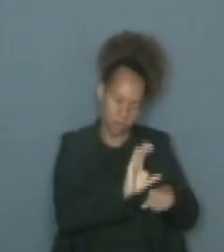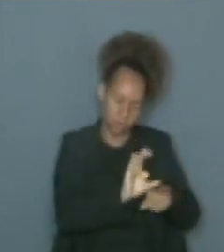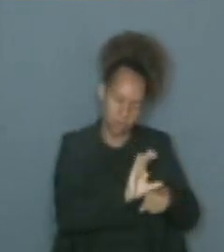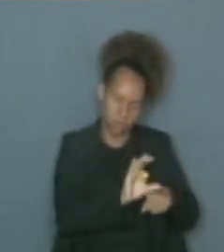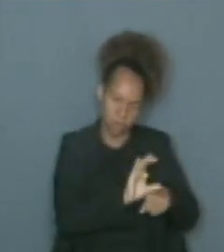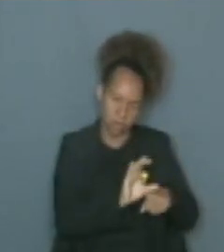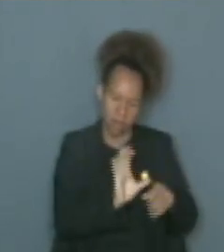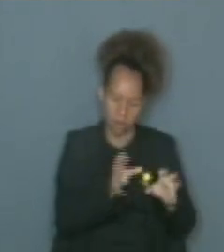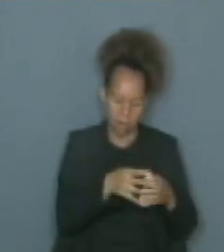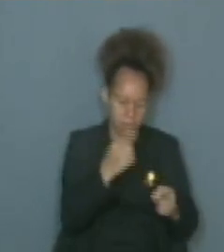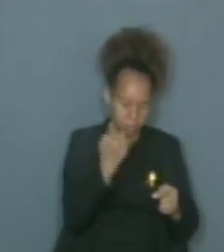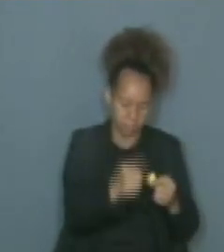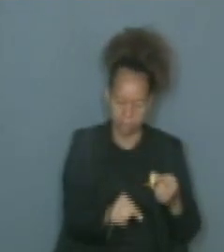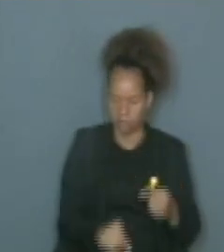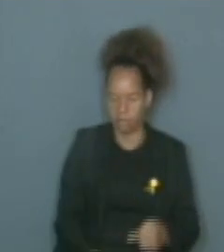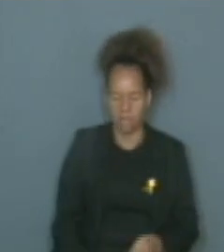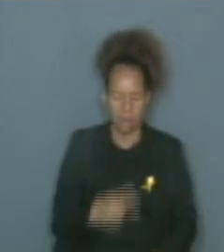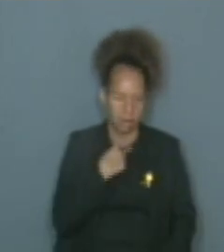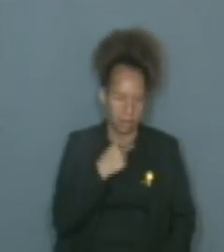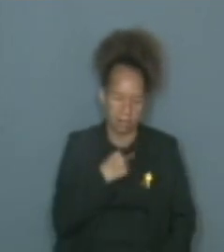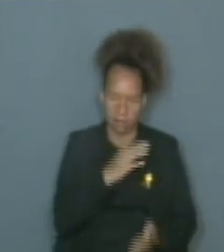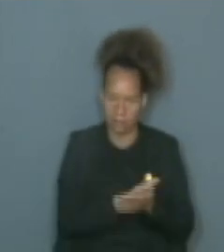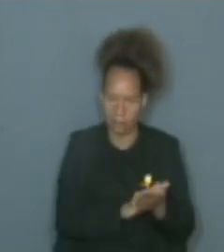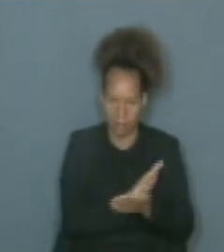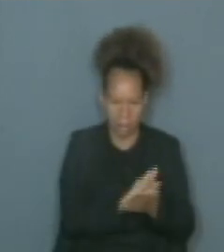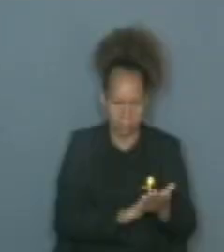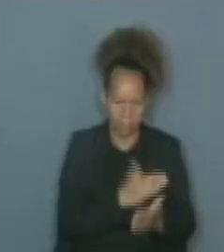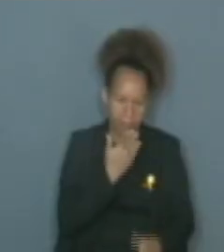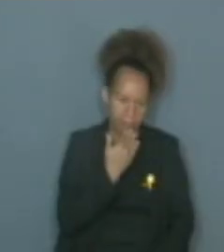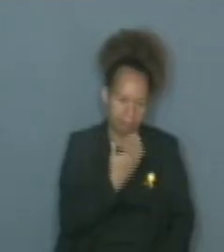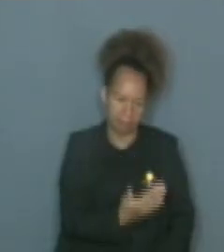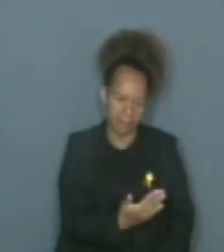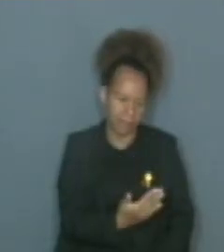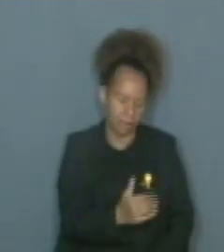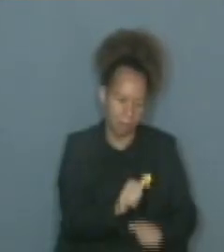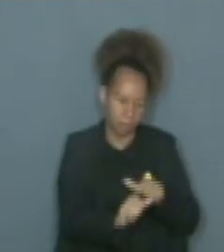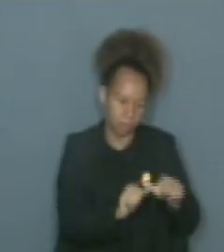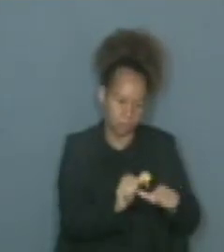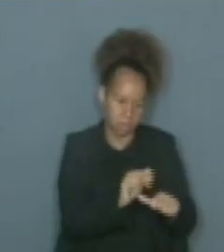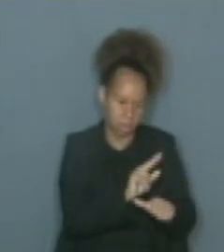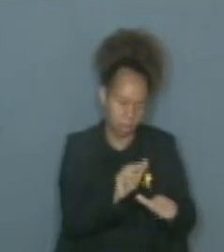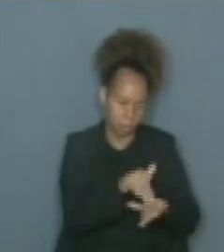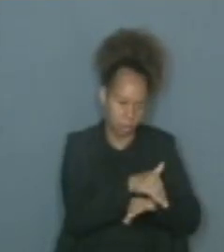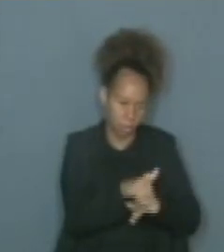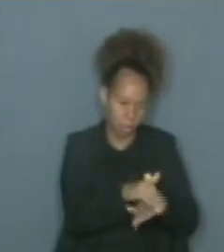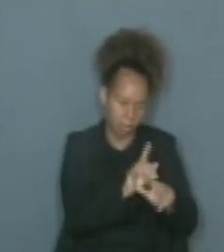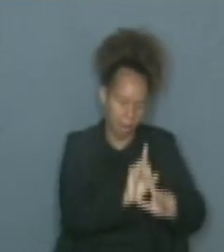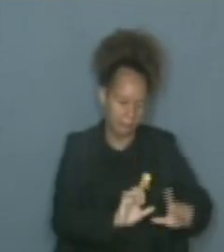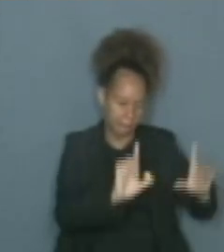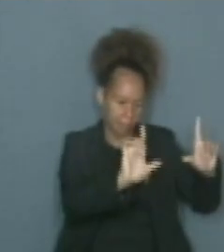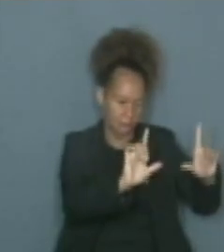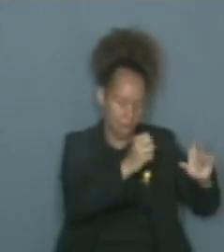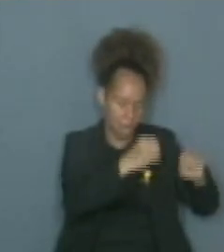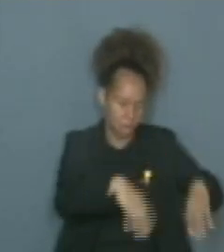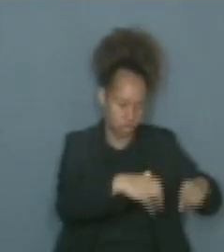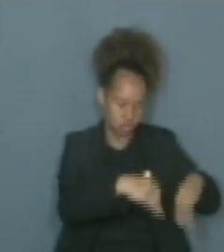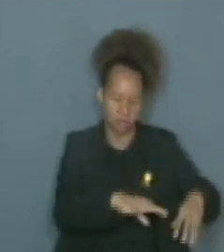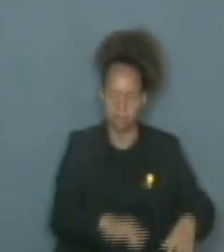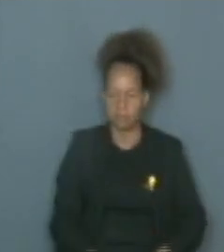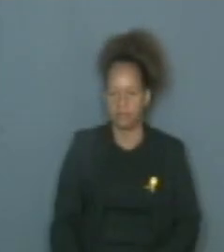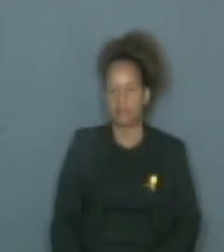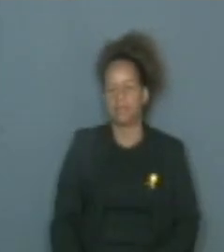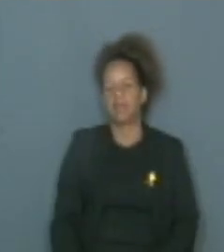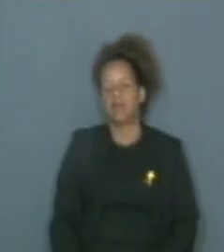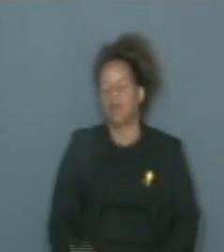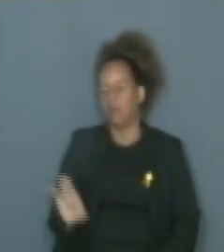anticonstitucional, aí a comissão veta, não pode nada, a gente não pode pedir uma alteração de nome de rua, porque a placa gera custo ao erário. Aí